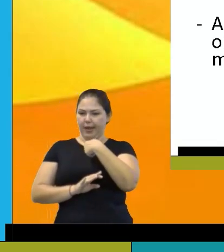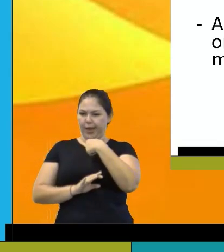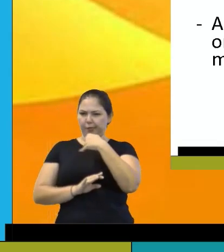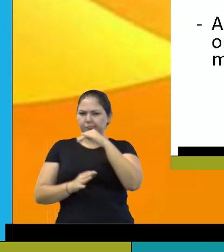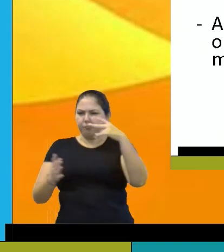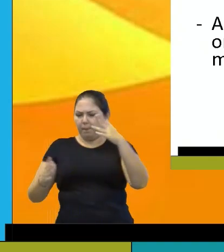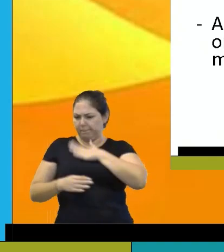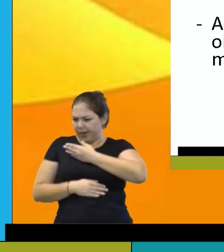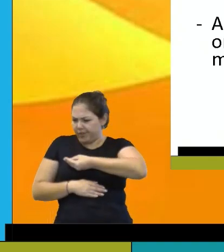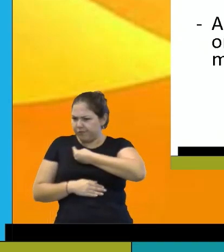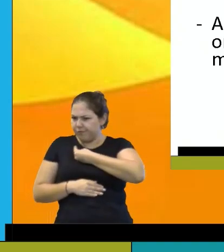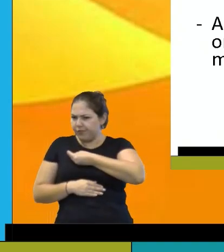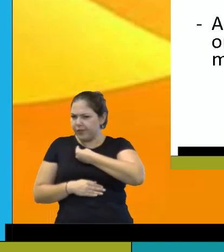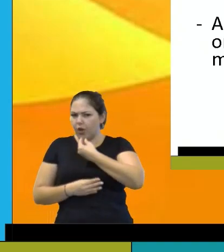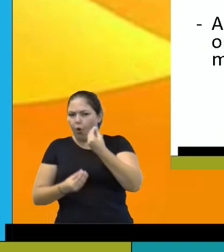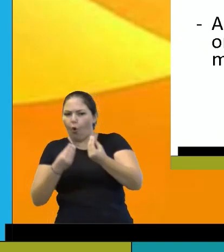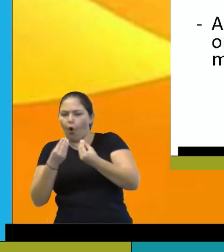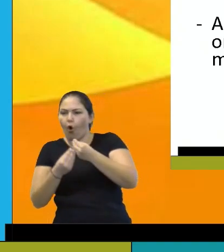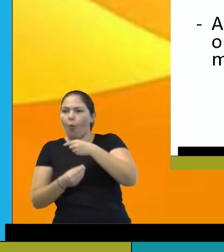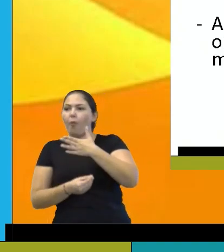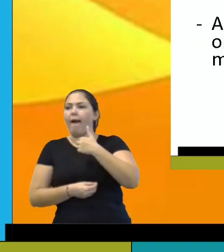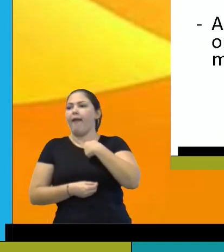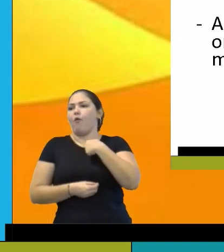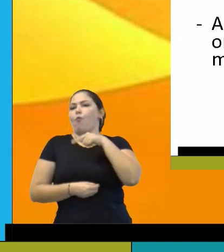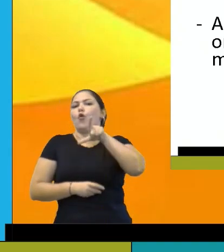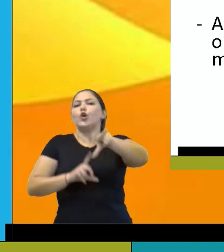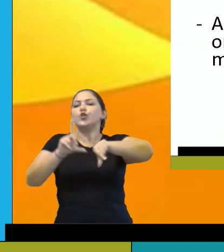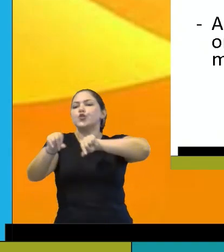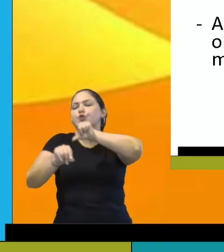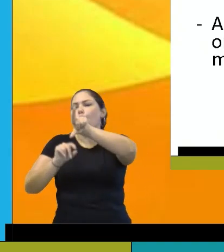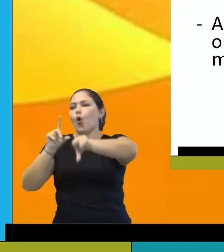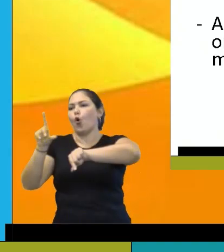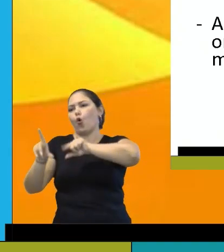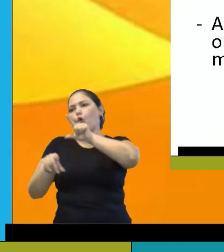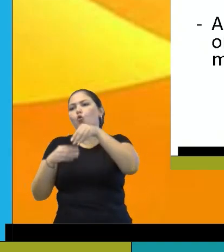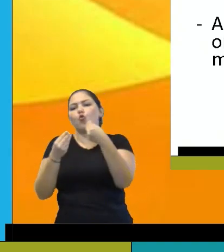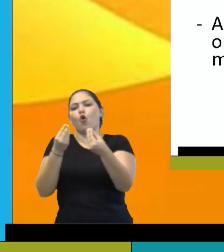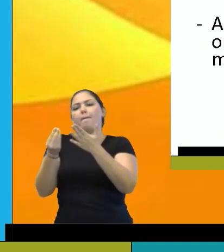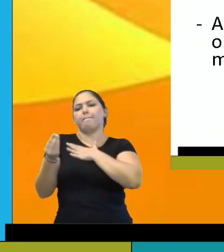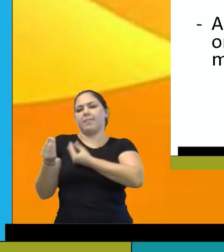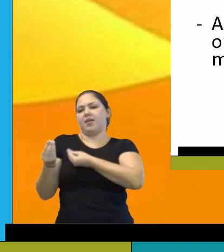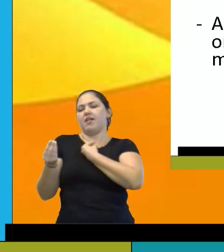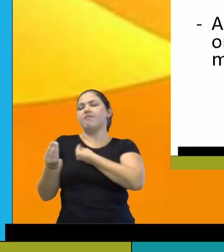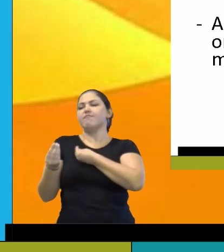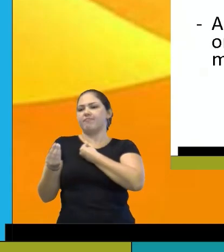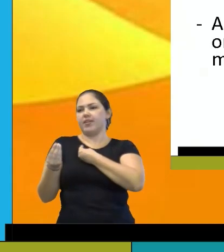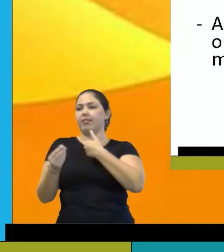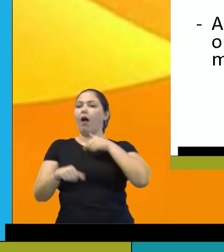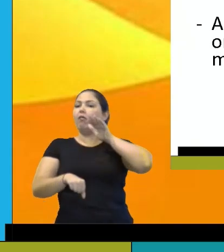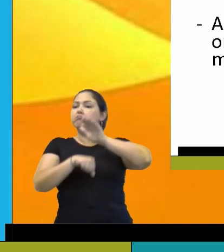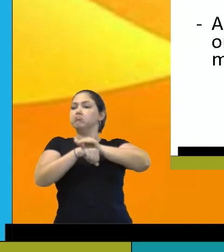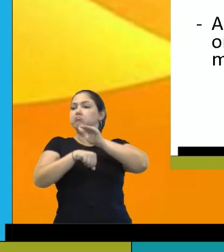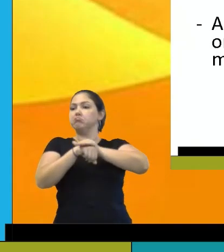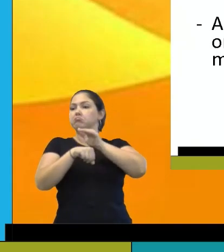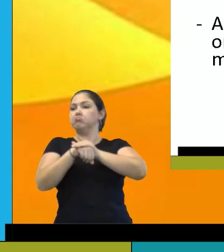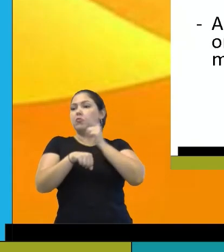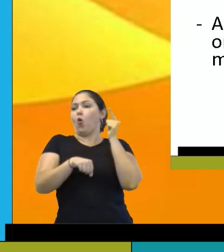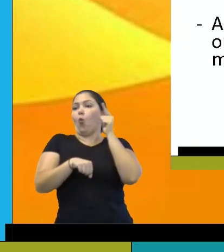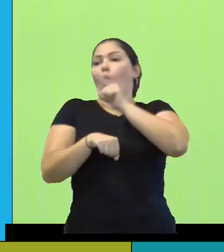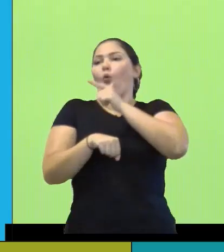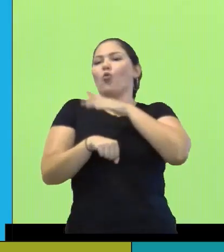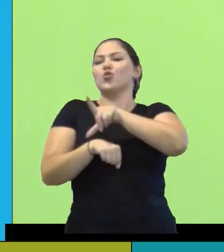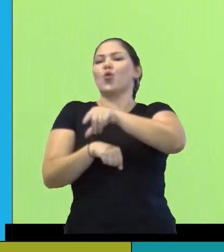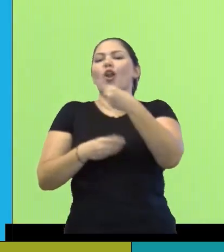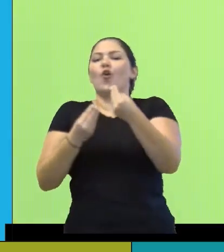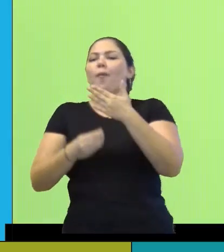escolhas é revelar que metade é fruto da nossa autonomia. O